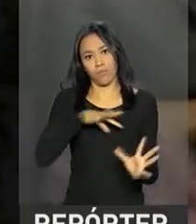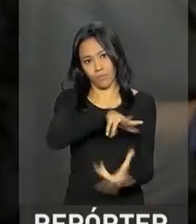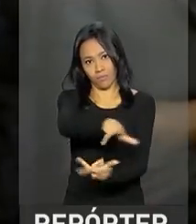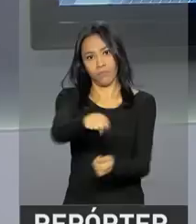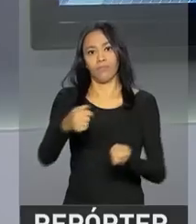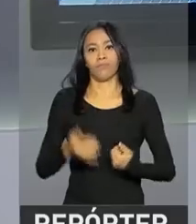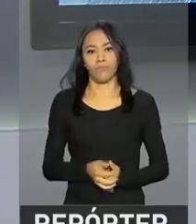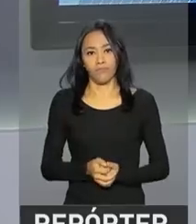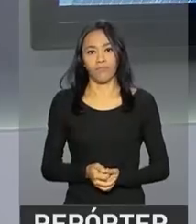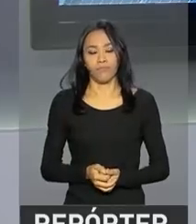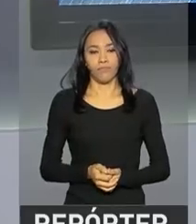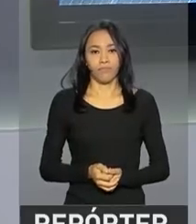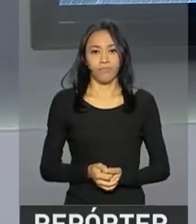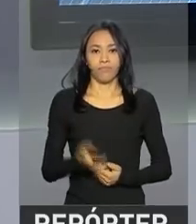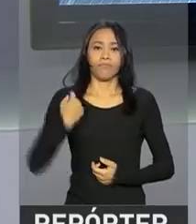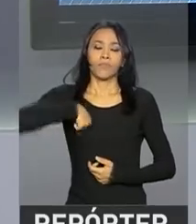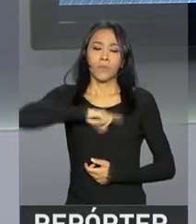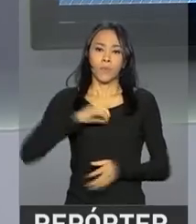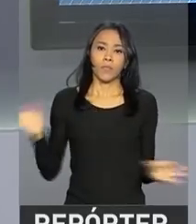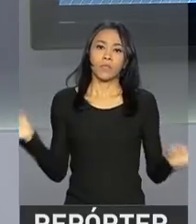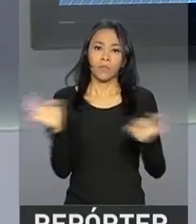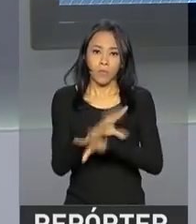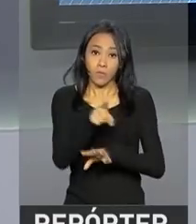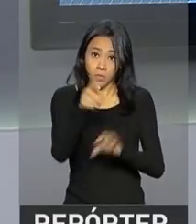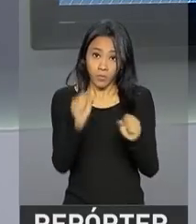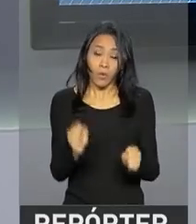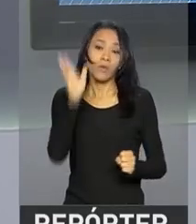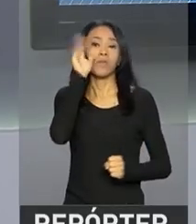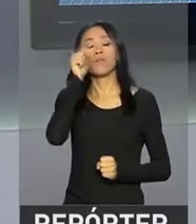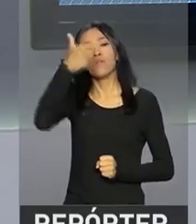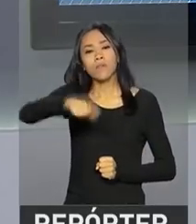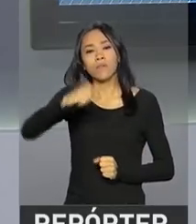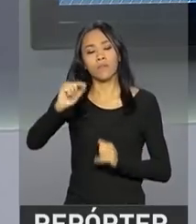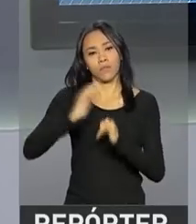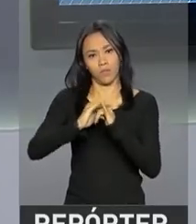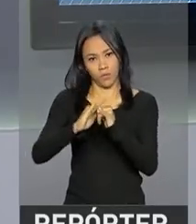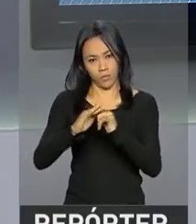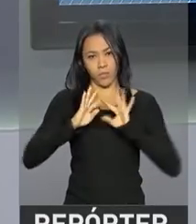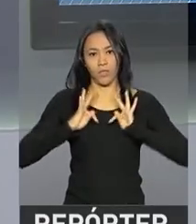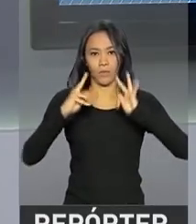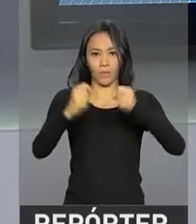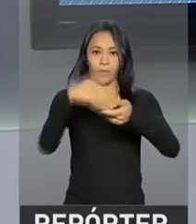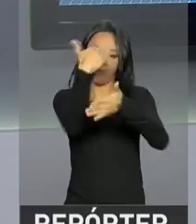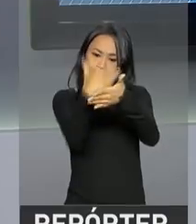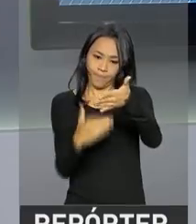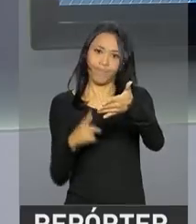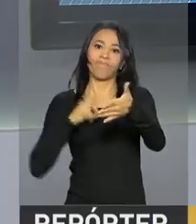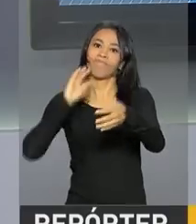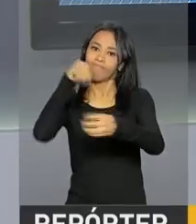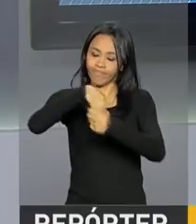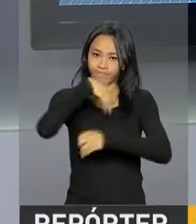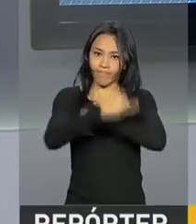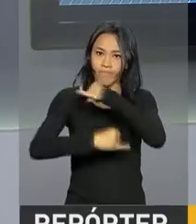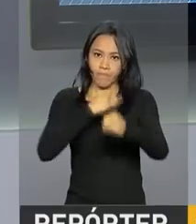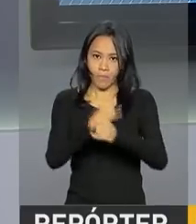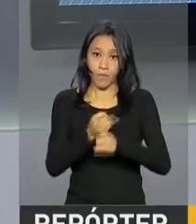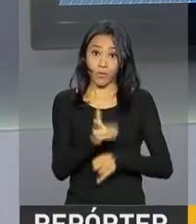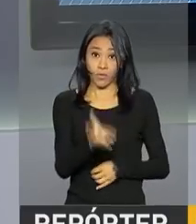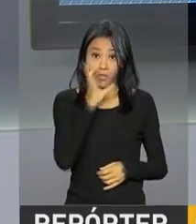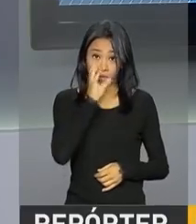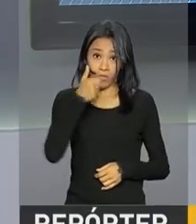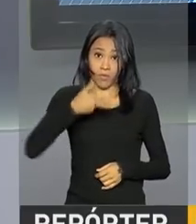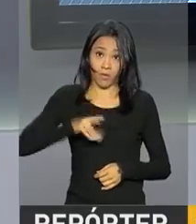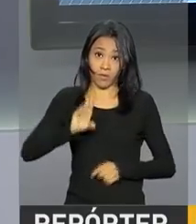exterior. Nós ficamos por aqui. Você pode rever as reportagens no YouTube e toda a programação está na internet.